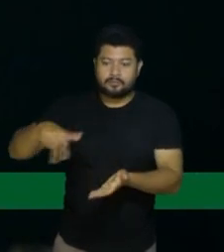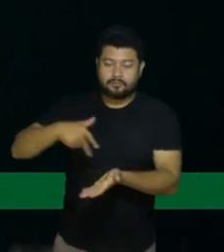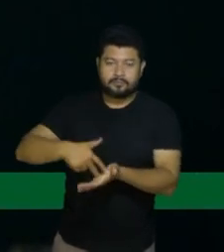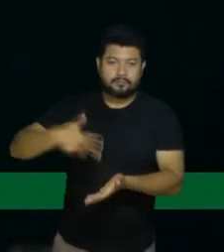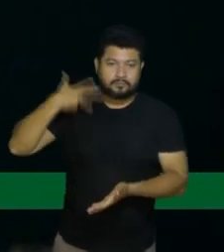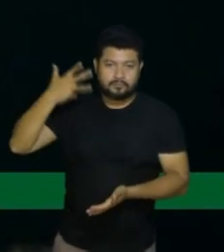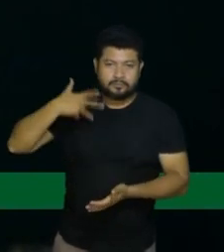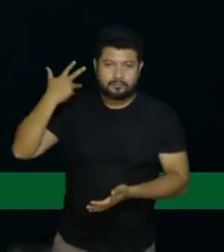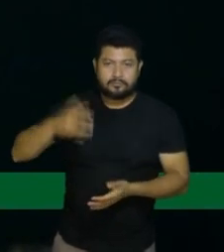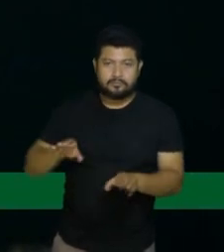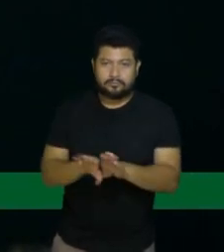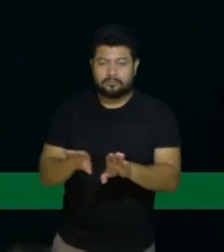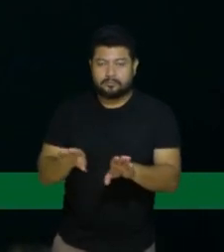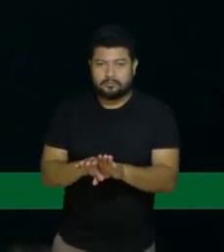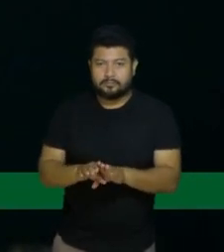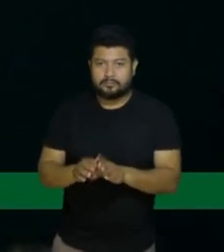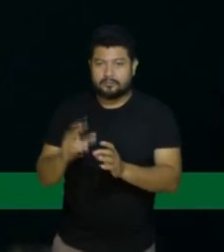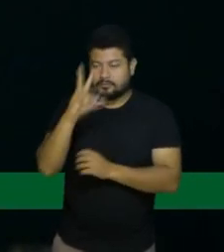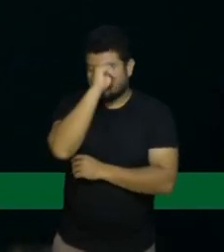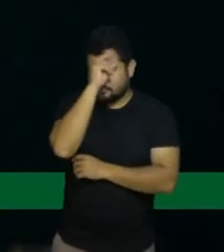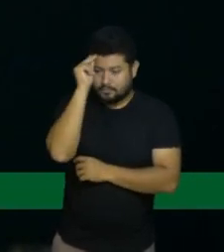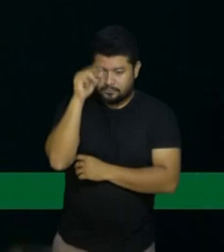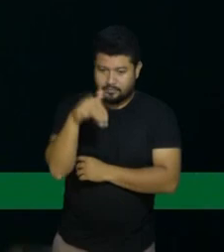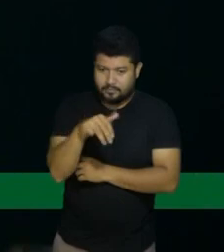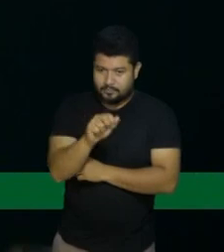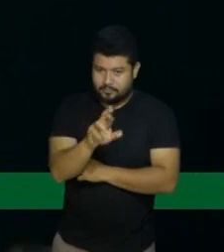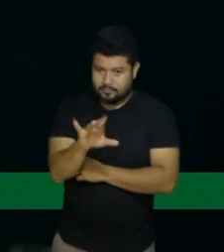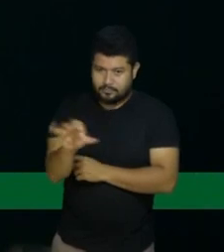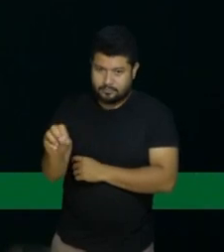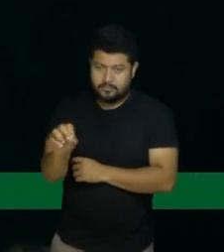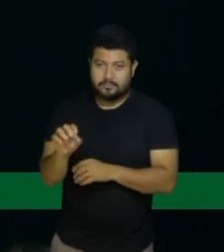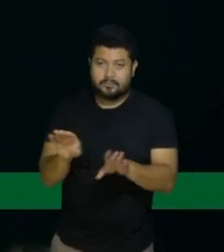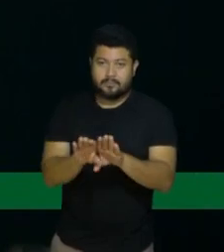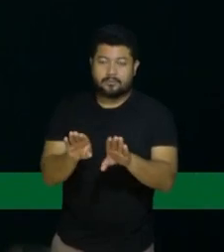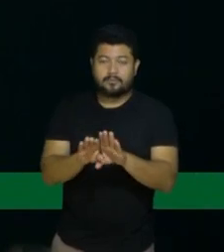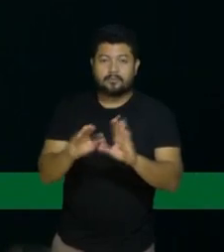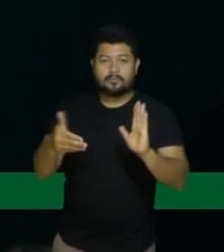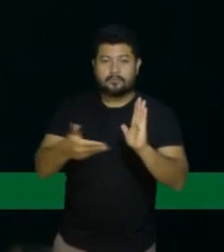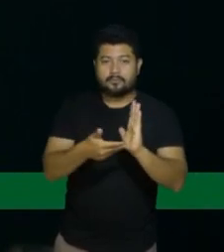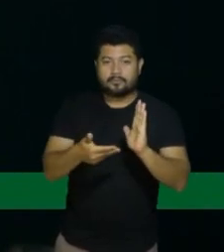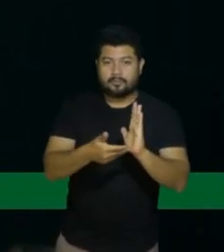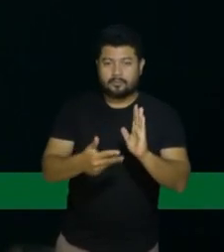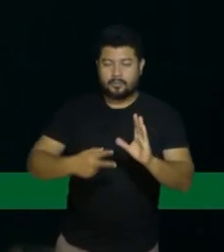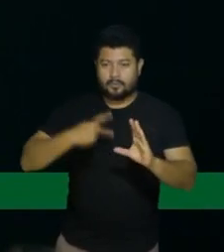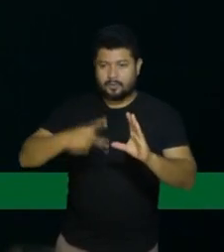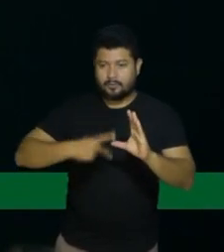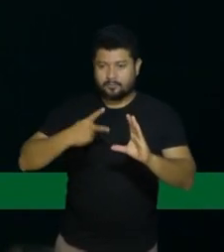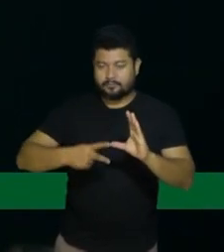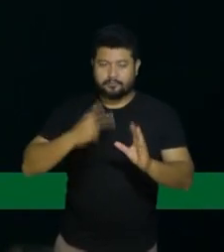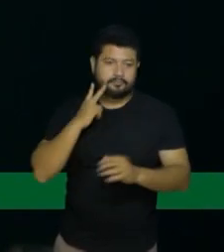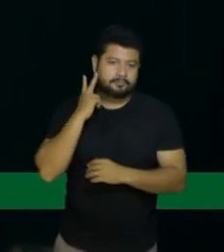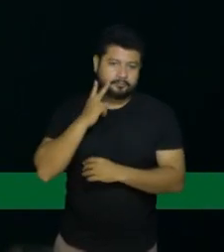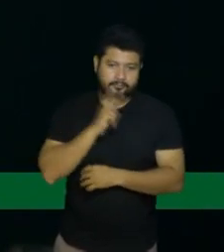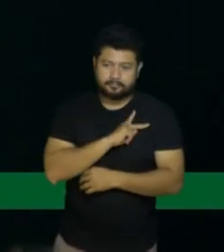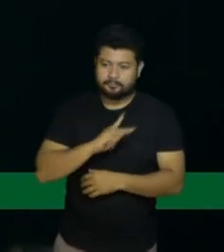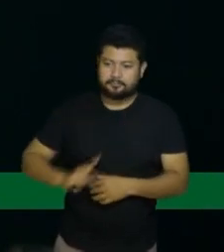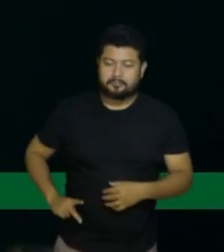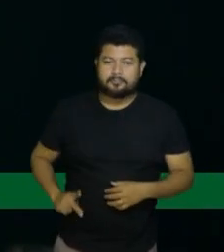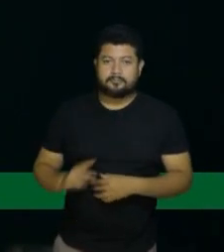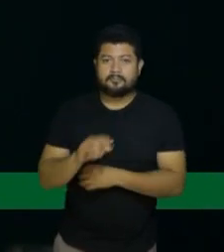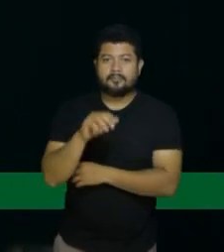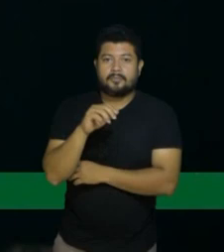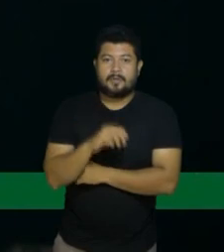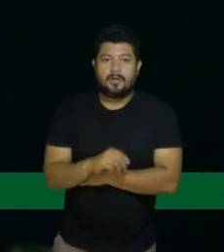vice-prefeita Maria Regina ao Vereador presidente da Câmara Almir Vieira né Muito obrigado em nome de